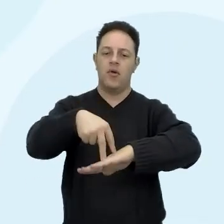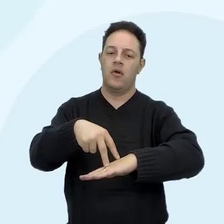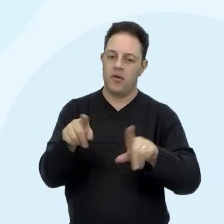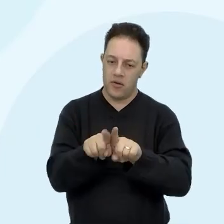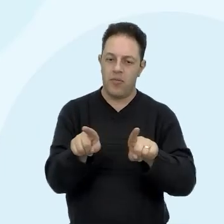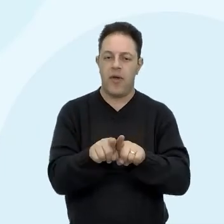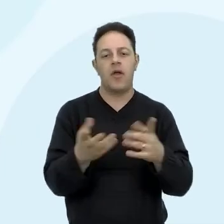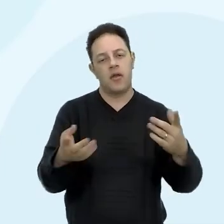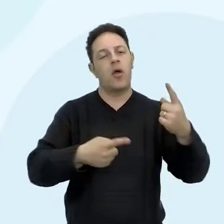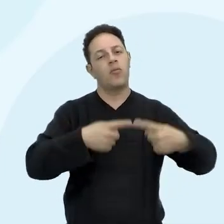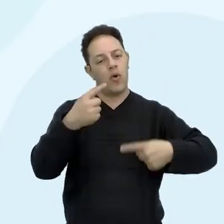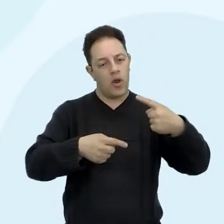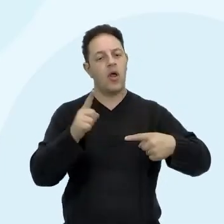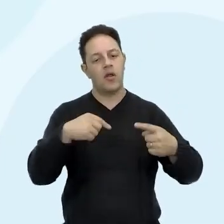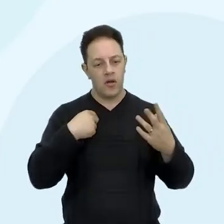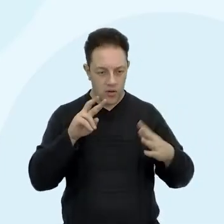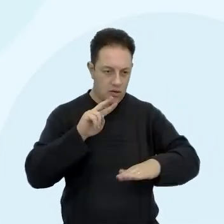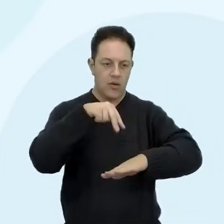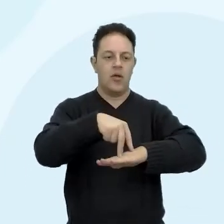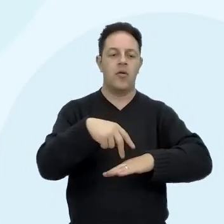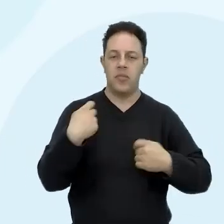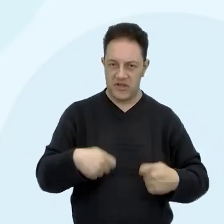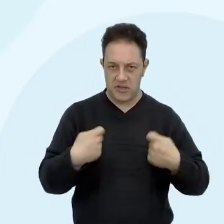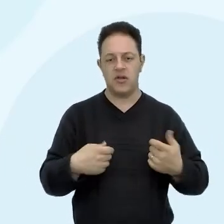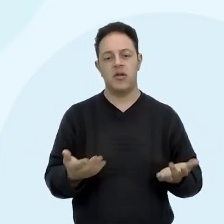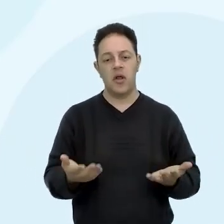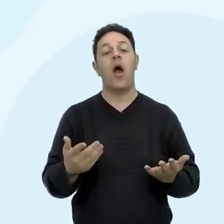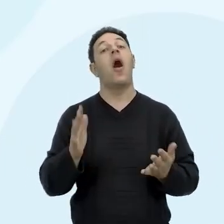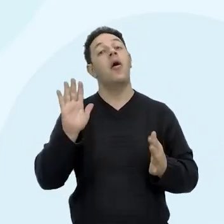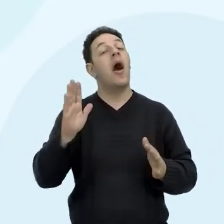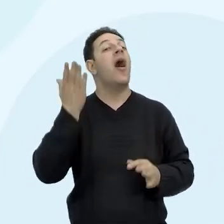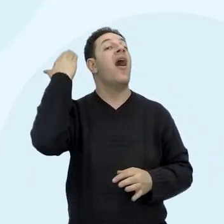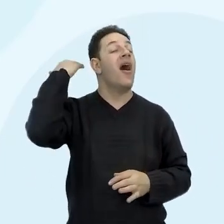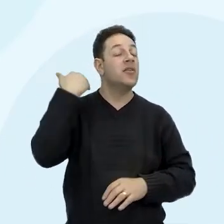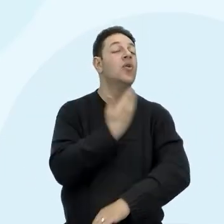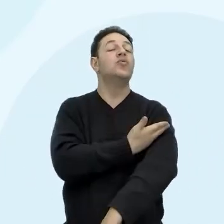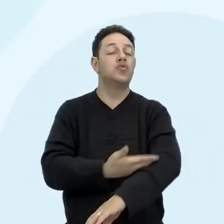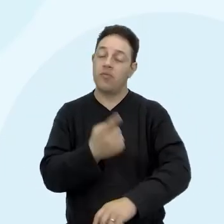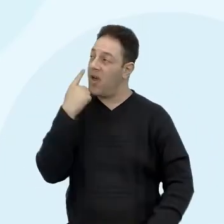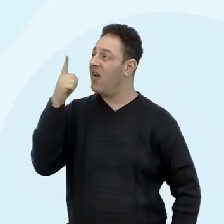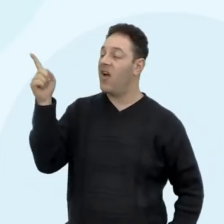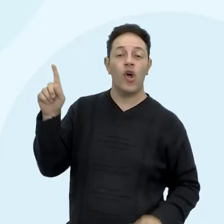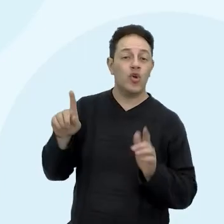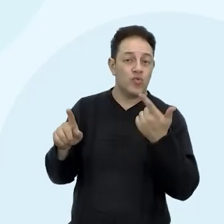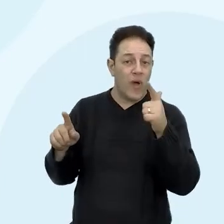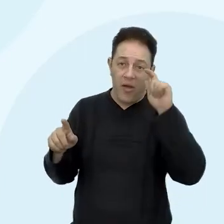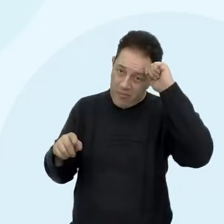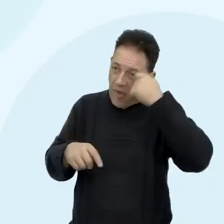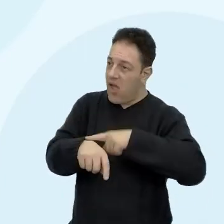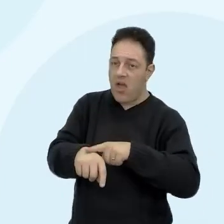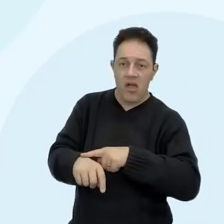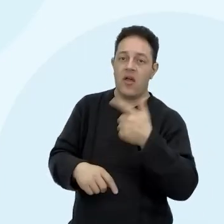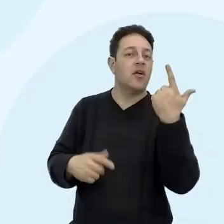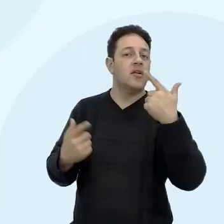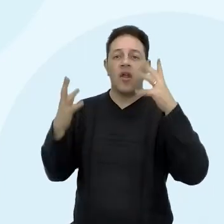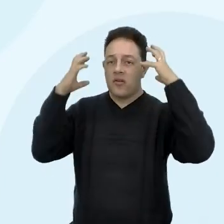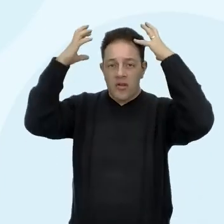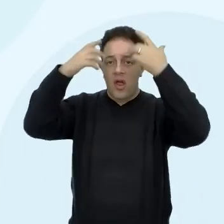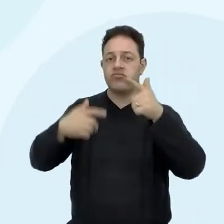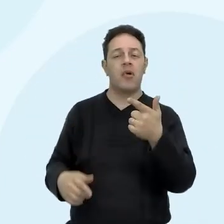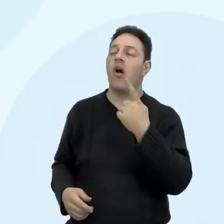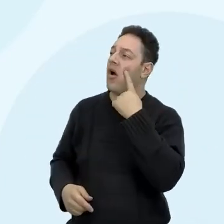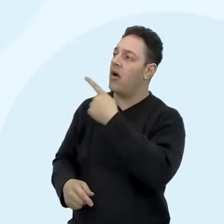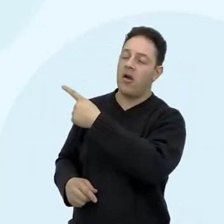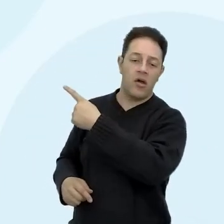menos nessa política de representação estão tentando ter a sua voz ouvida, né? Serem cada